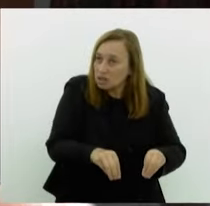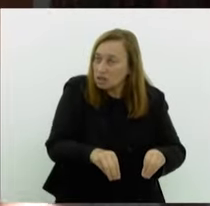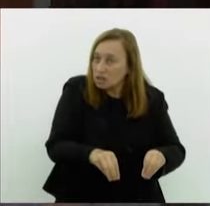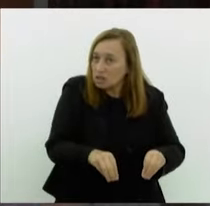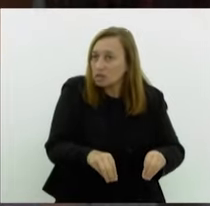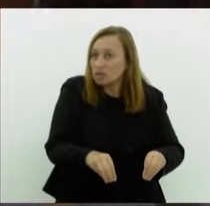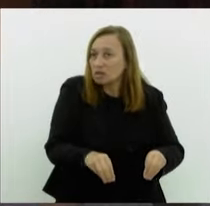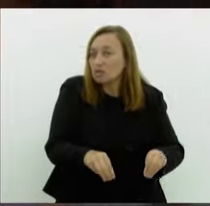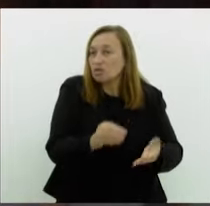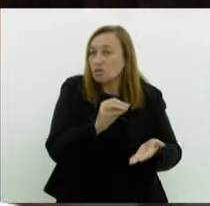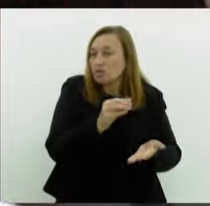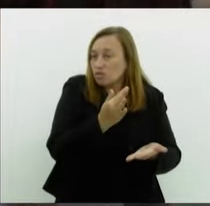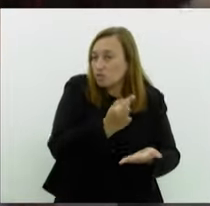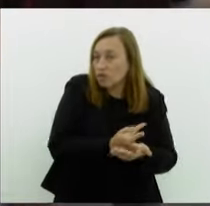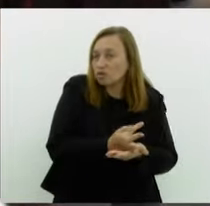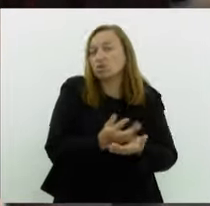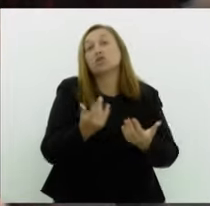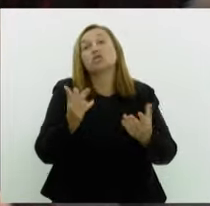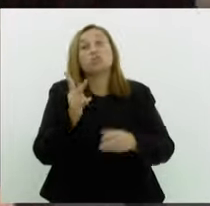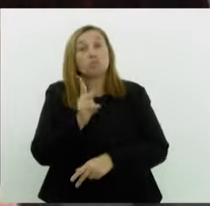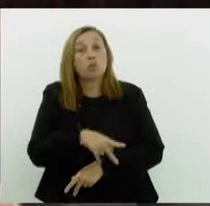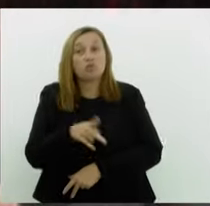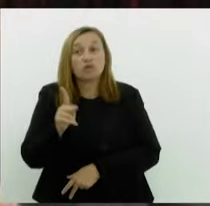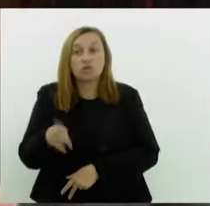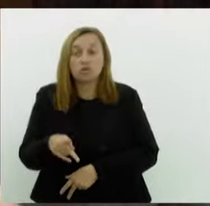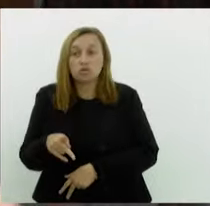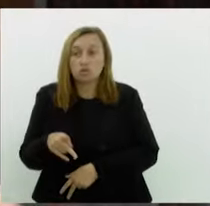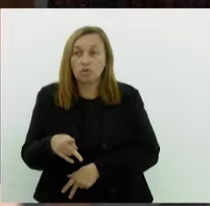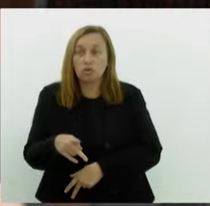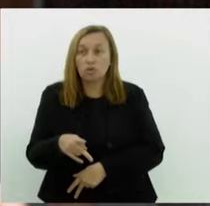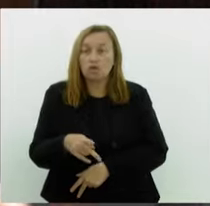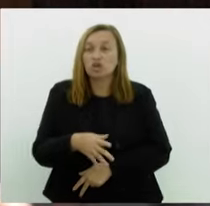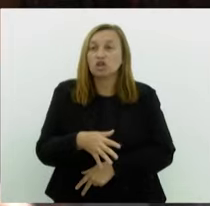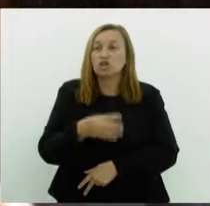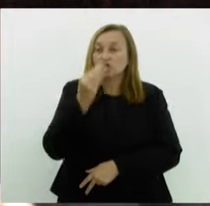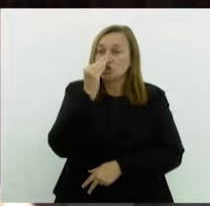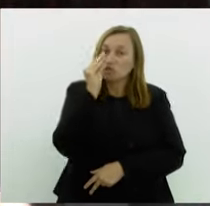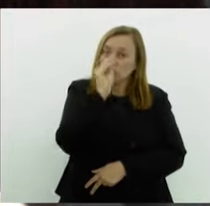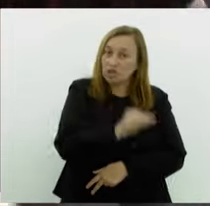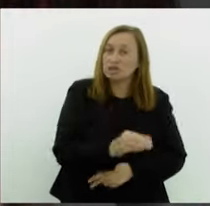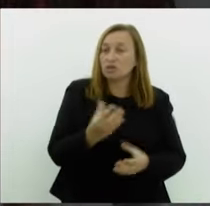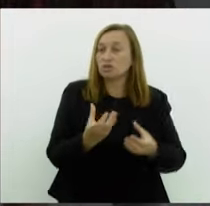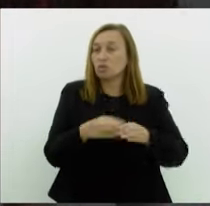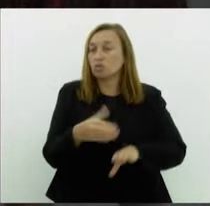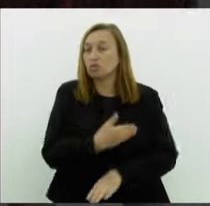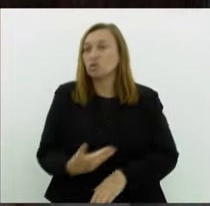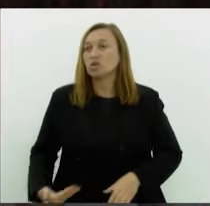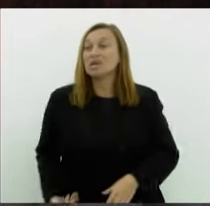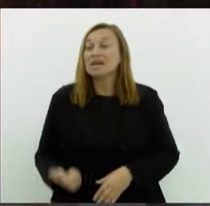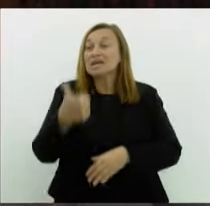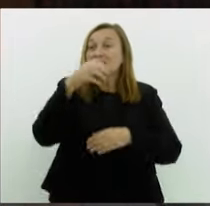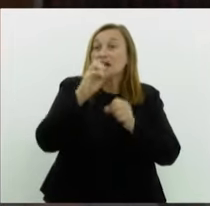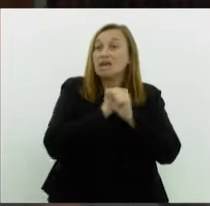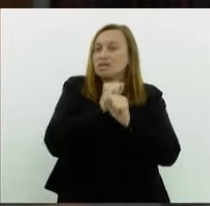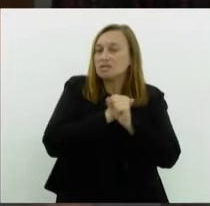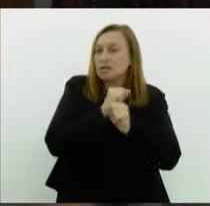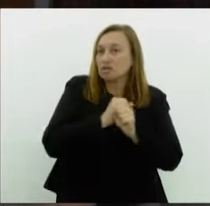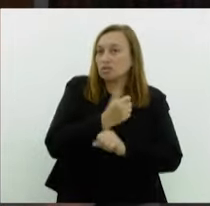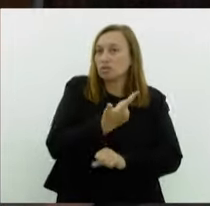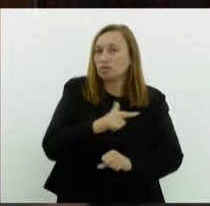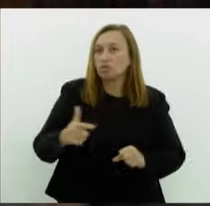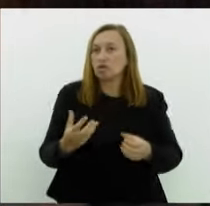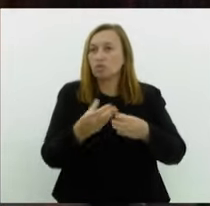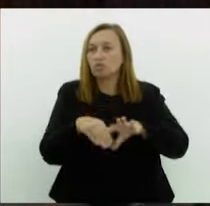precária. É o caminho de virar as costas para os concursos públicos. Já são 10 anos sem concurso público no Estado do